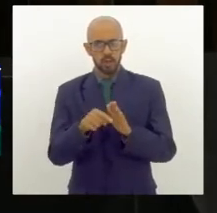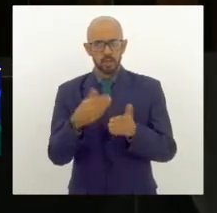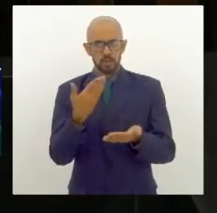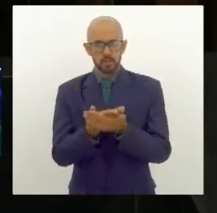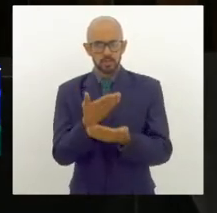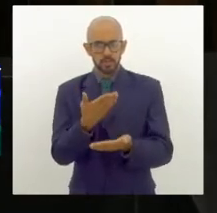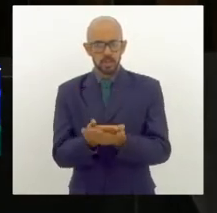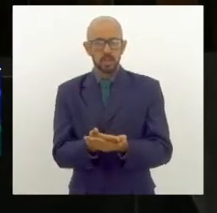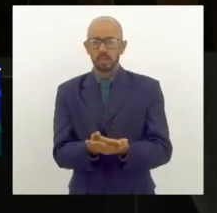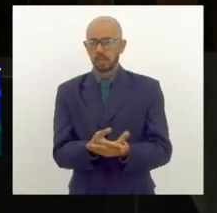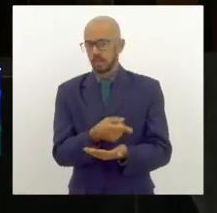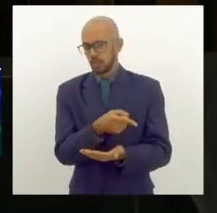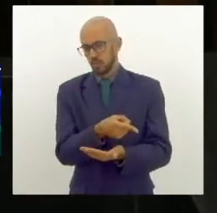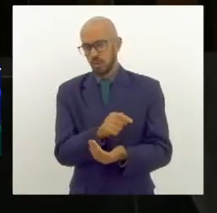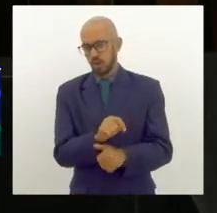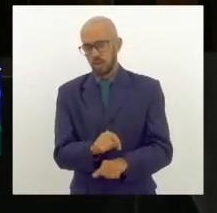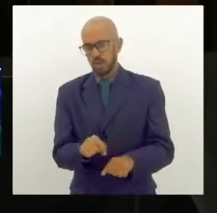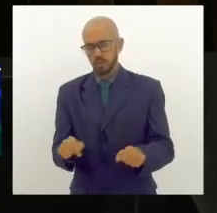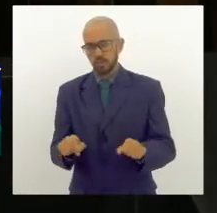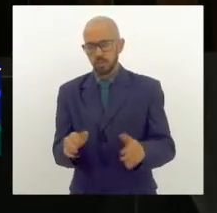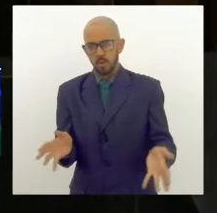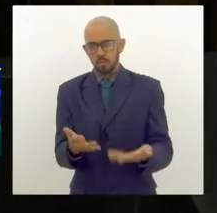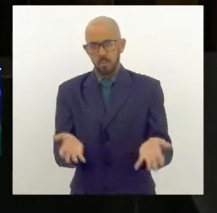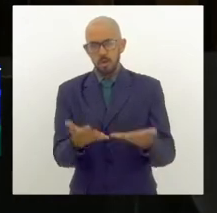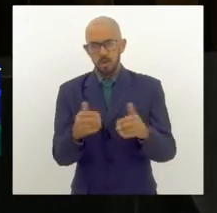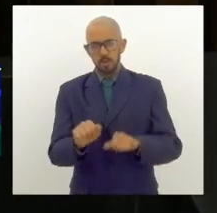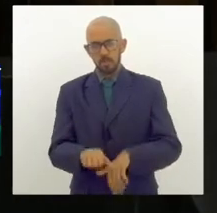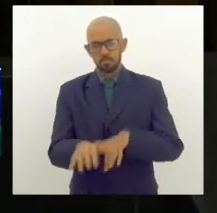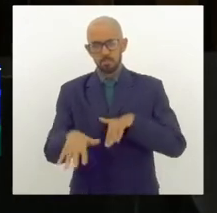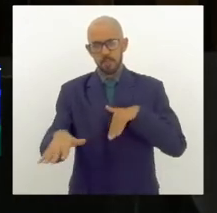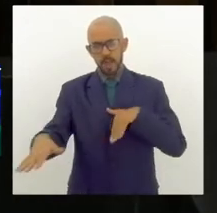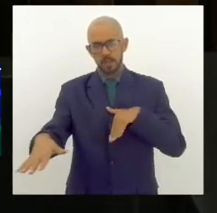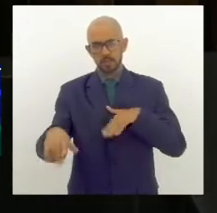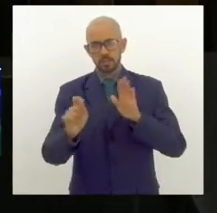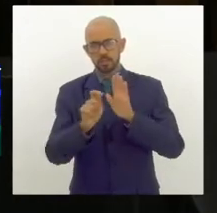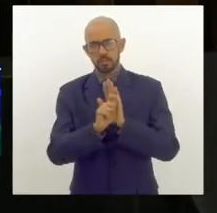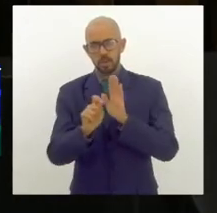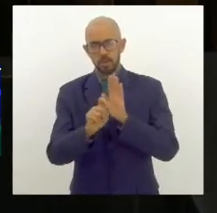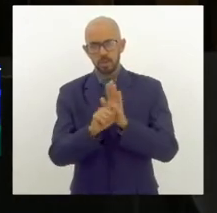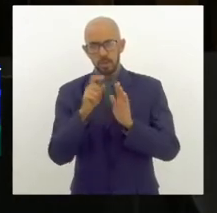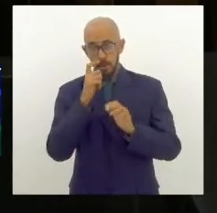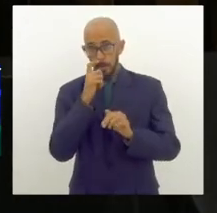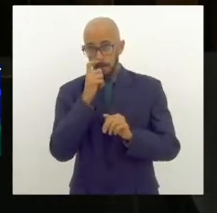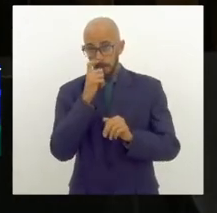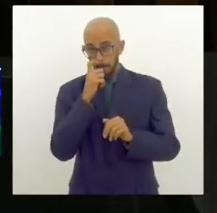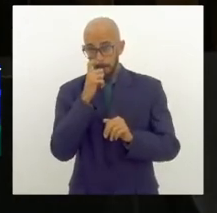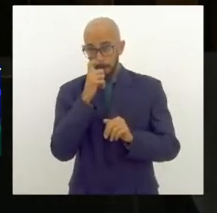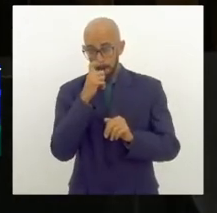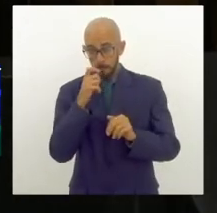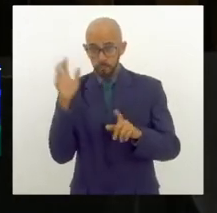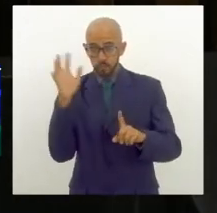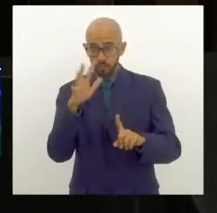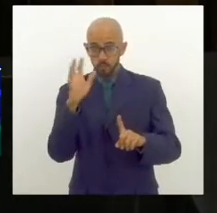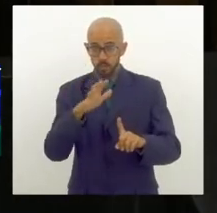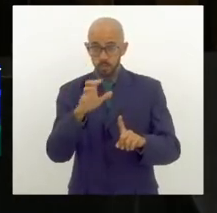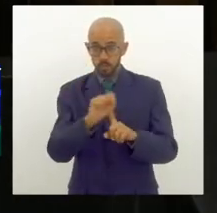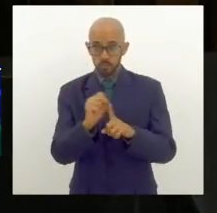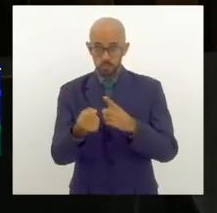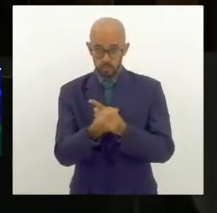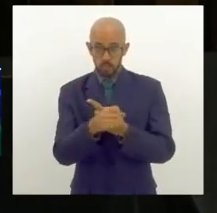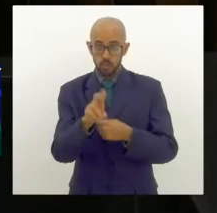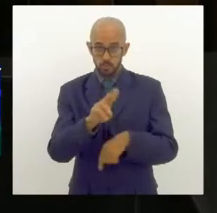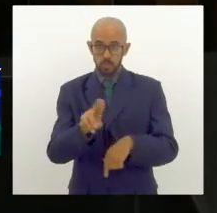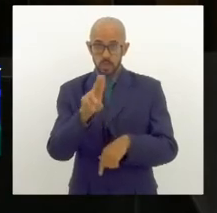de ensino, fazem e promovem a marcha da maconha, estimulando a sociedade, nossos filhos, nossas famílias a consumir